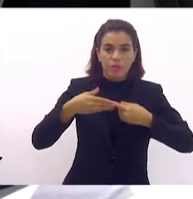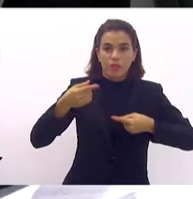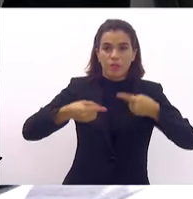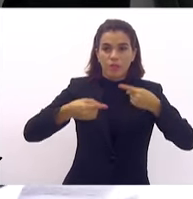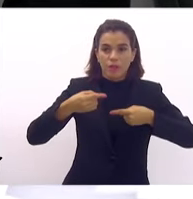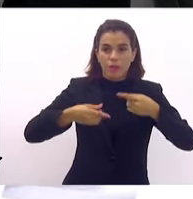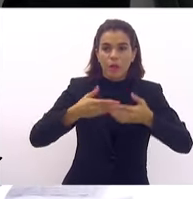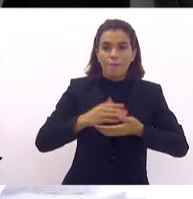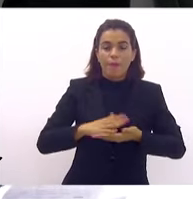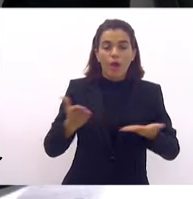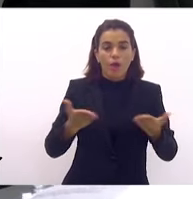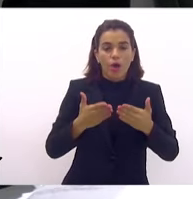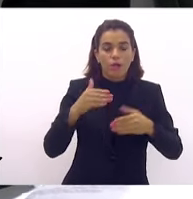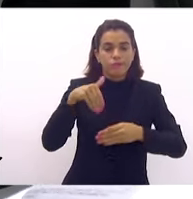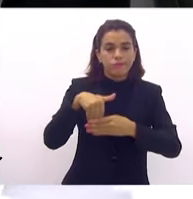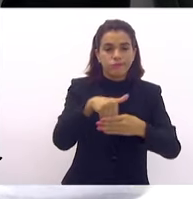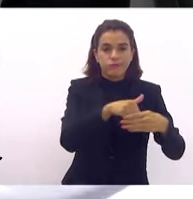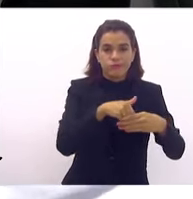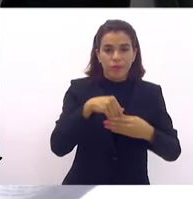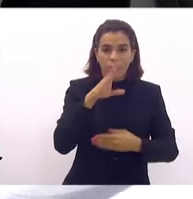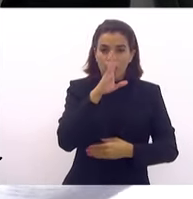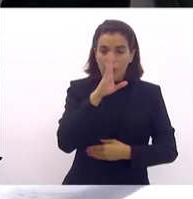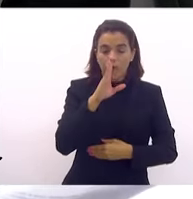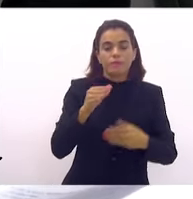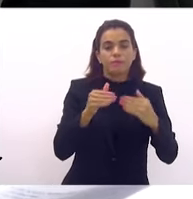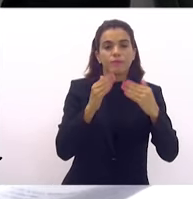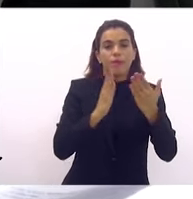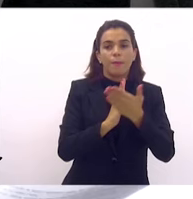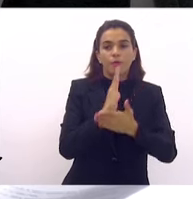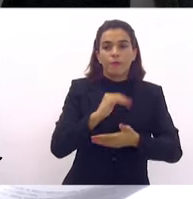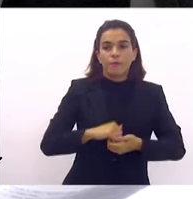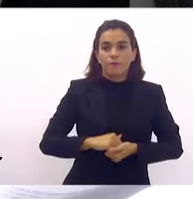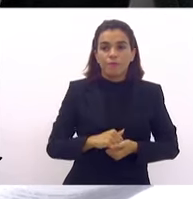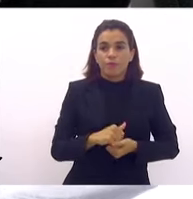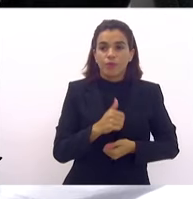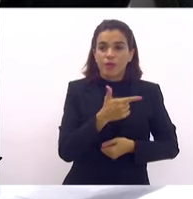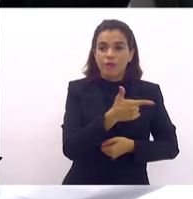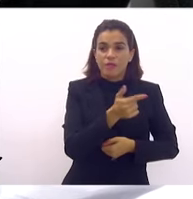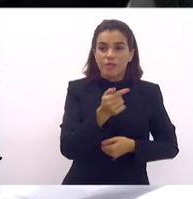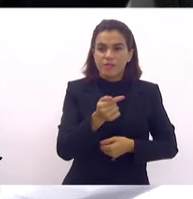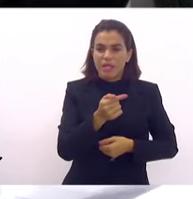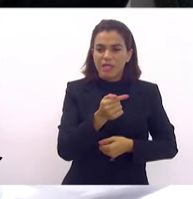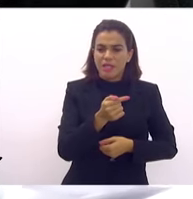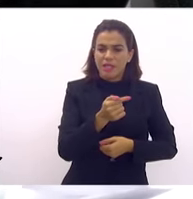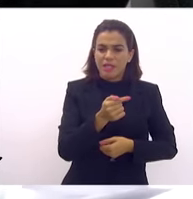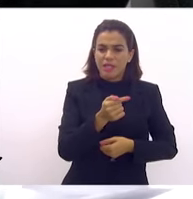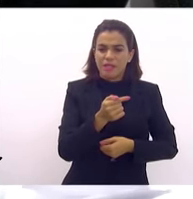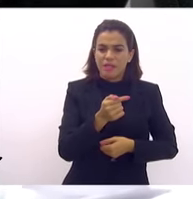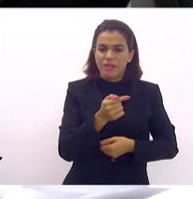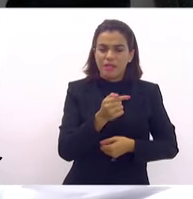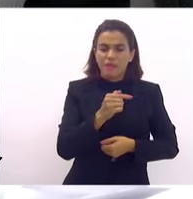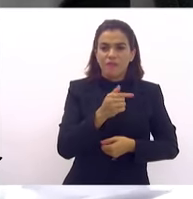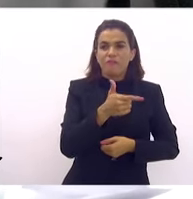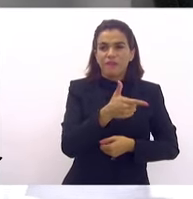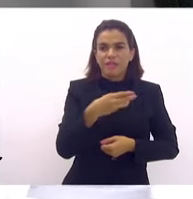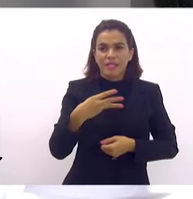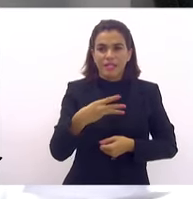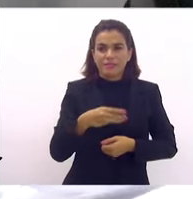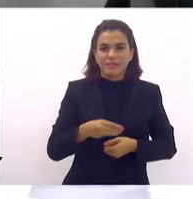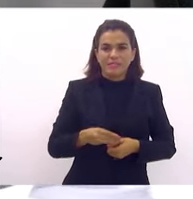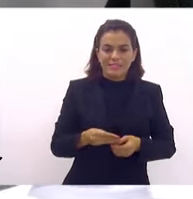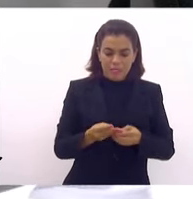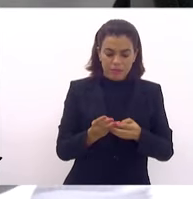os senhores que aprovam permaneçam como estão, aprovado. 15 da pauta. PL 1271 de 23, de autoria dos deputados Andrezinho Siciliano e Carlos